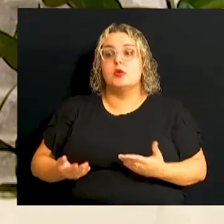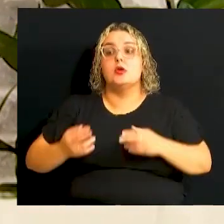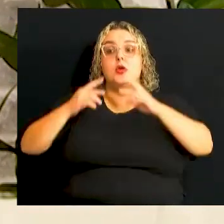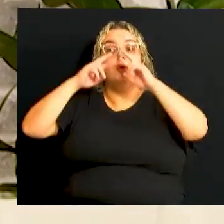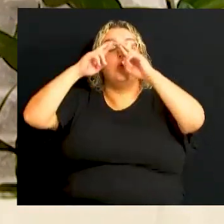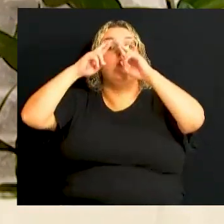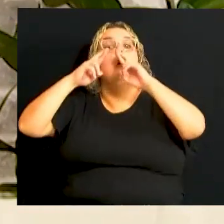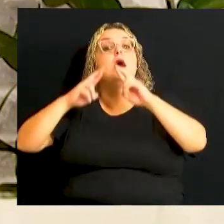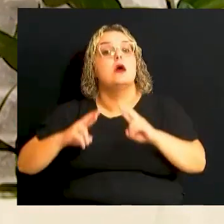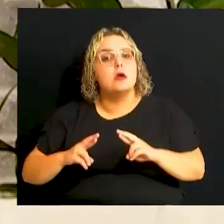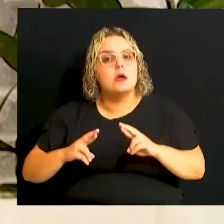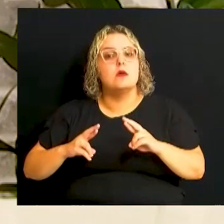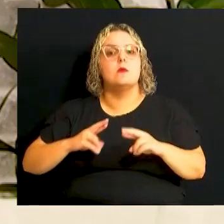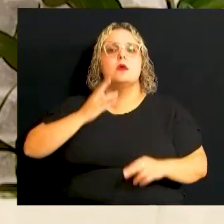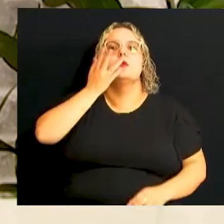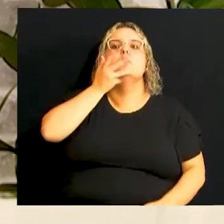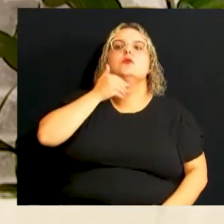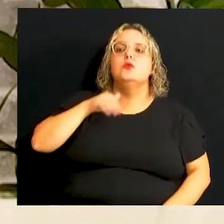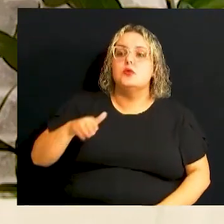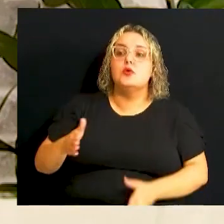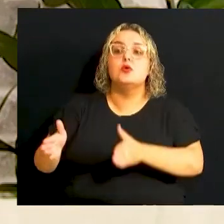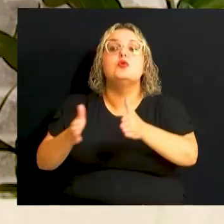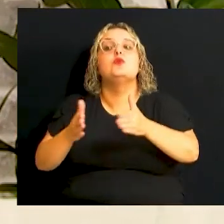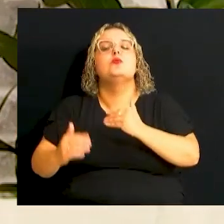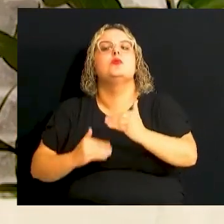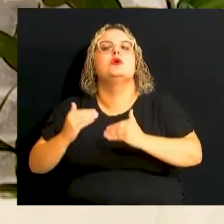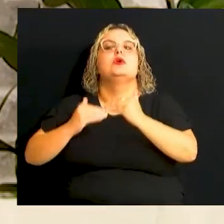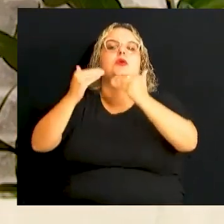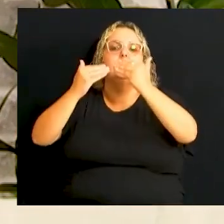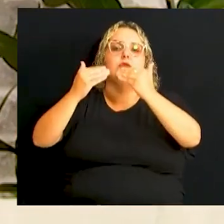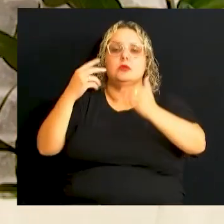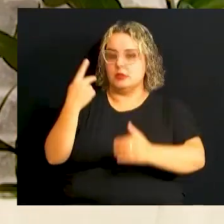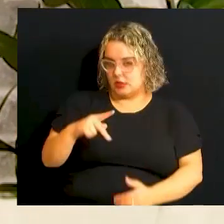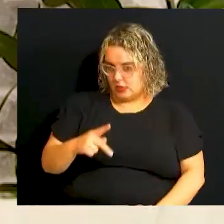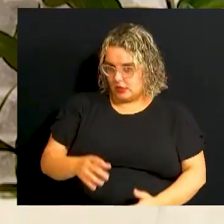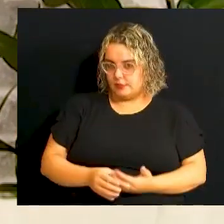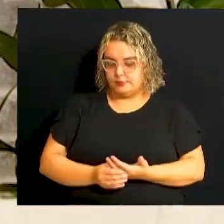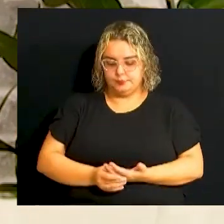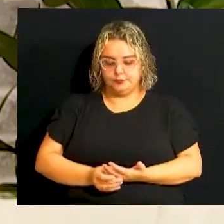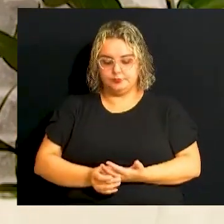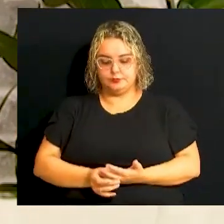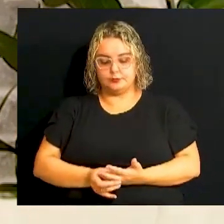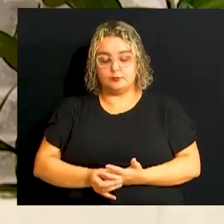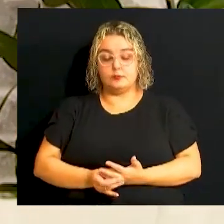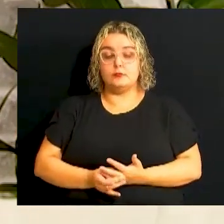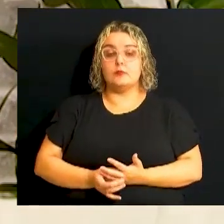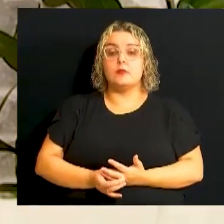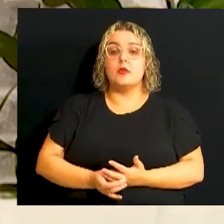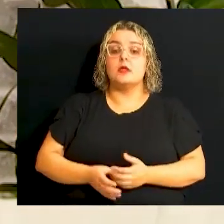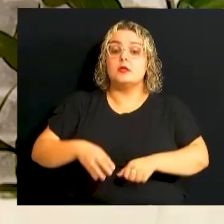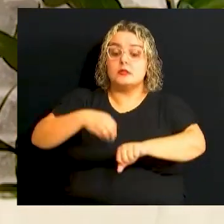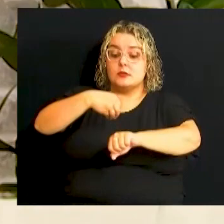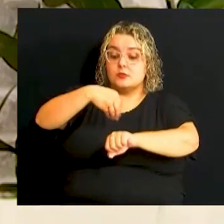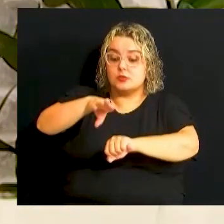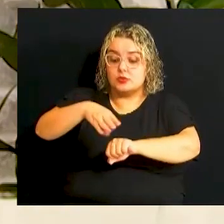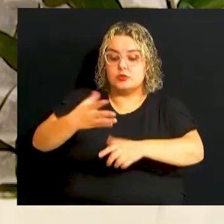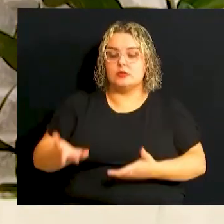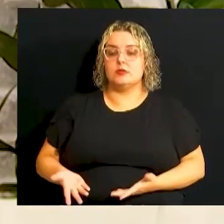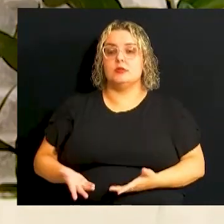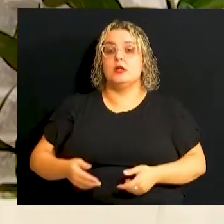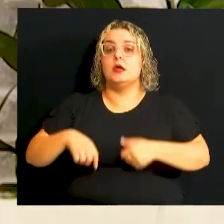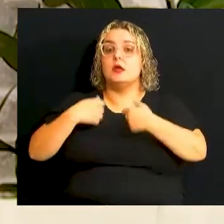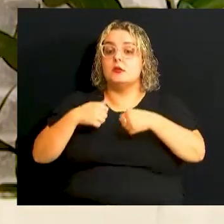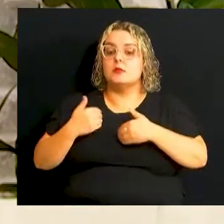e esse respeito à criança e ao momento do desenvolvimento dela. São dicas